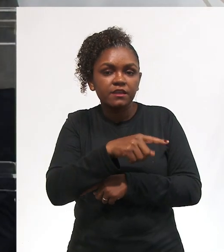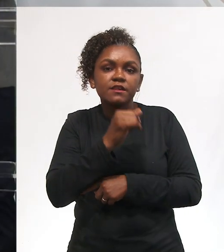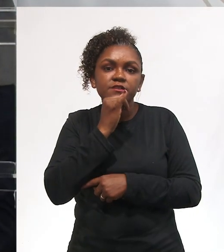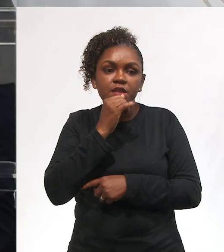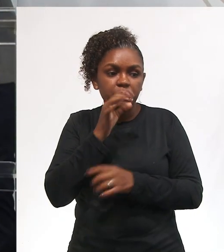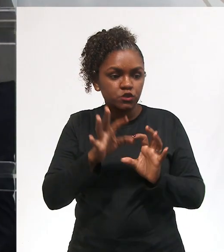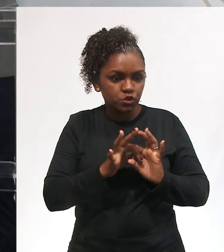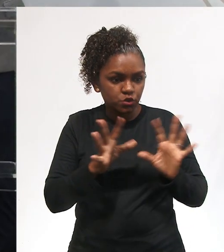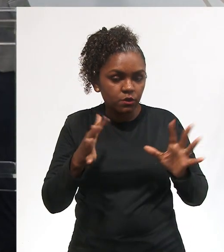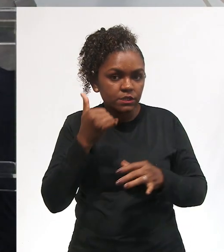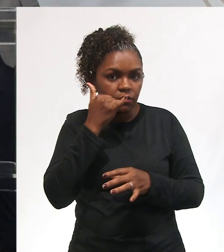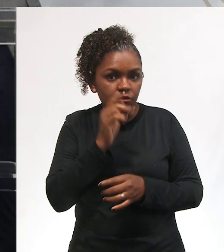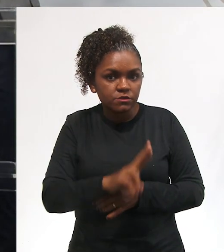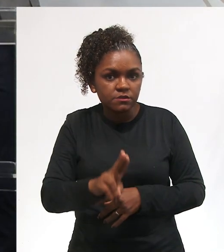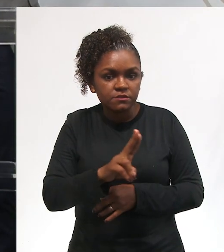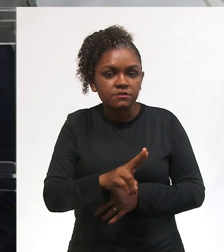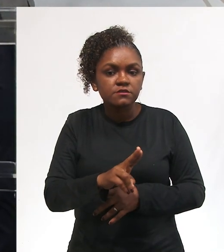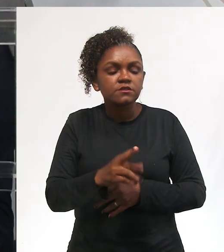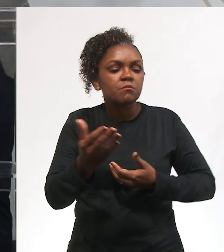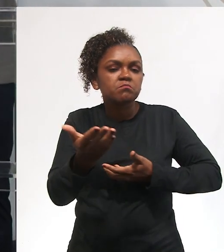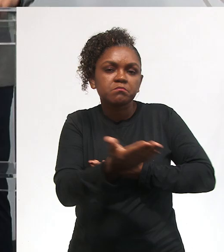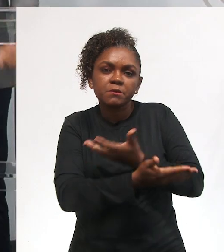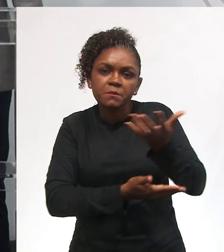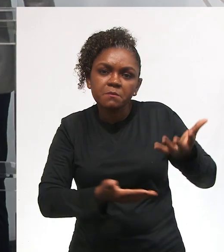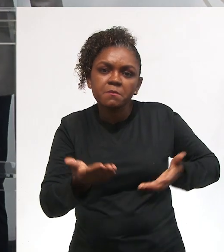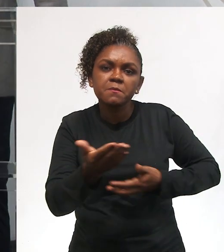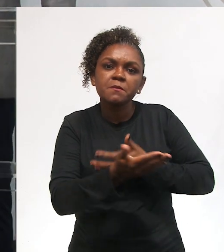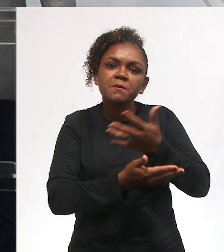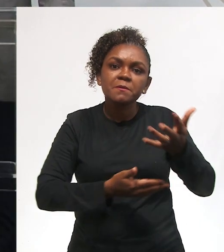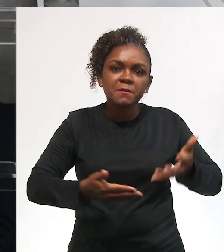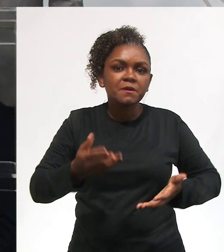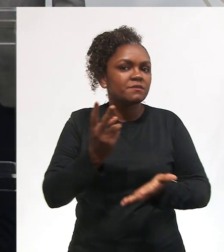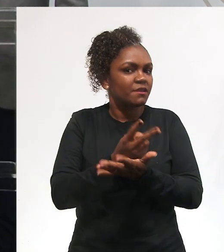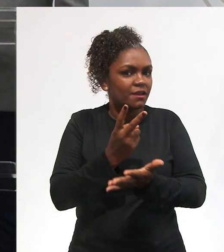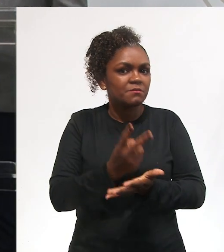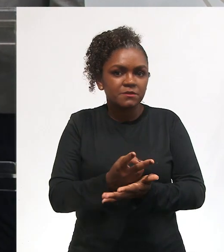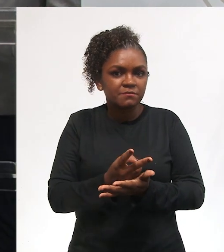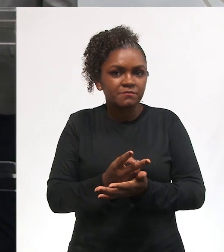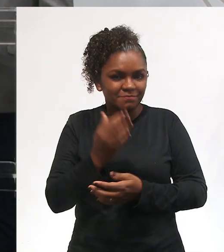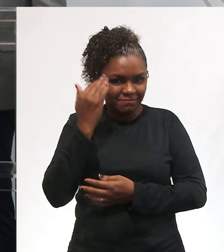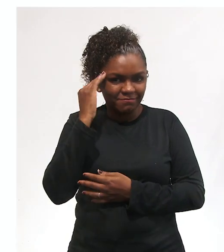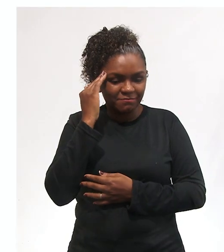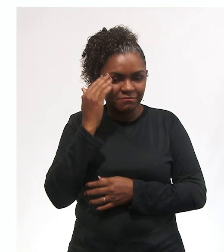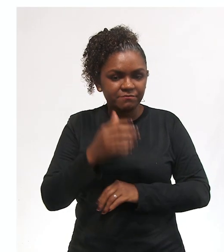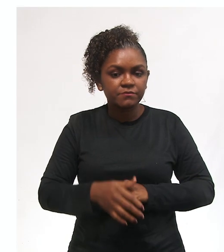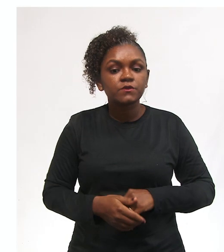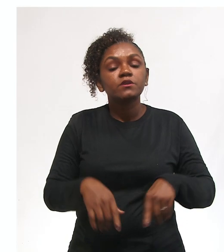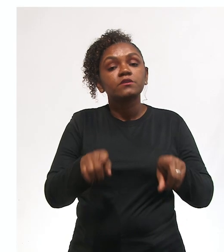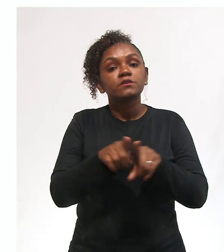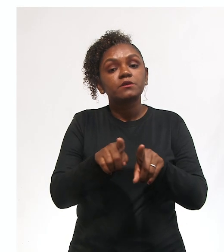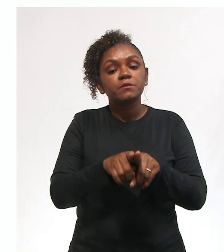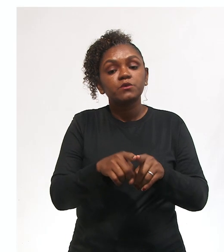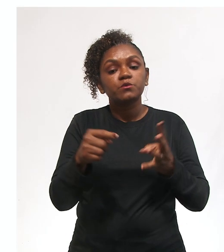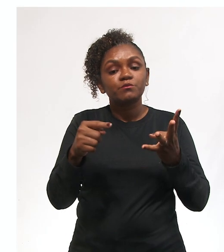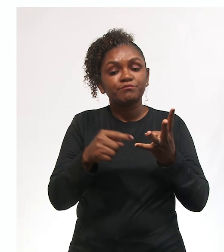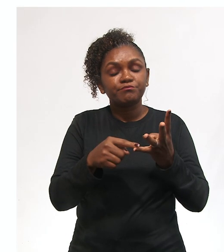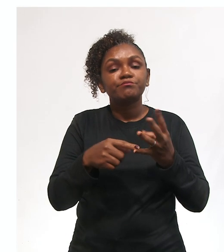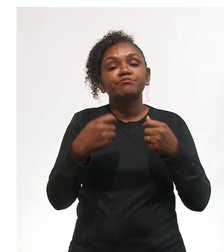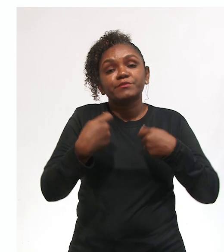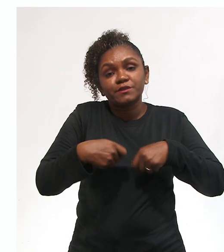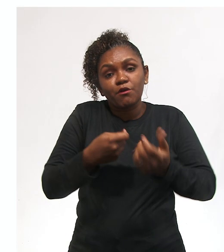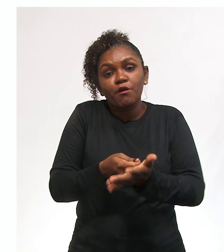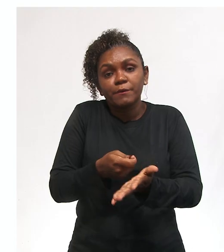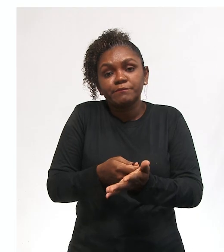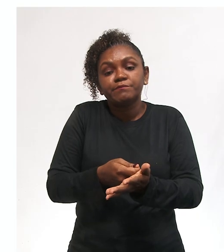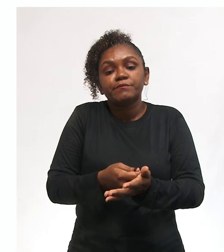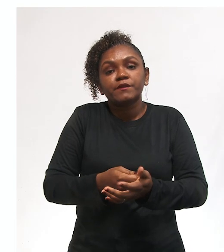mexer com o celular, de interagir e estar ali com a gente também nesse momento dinâmico. E a avaliação que não tem jeito, né, pessoal?